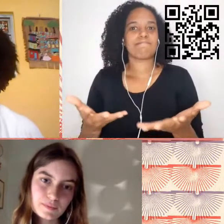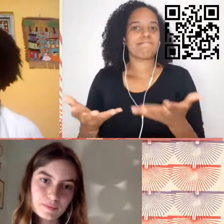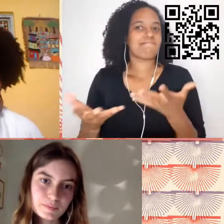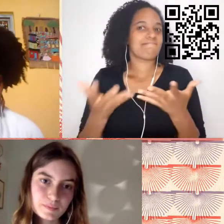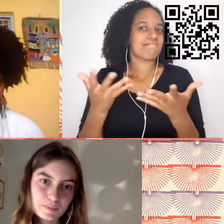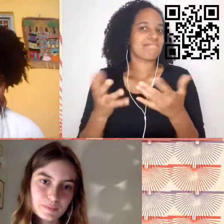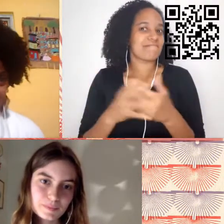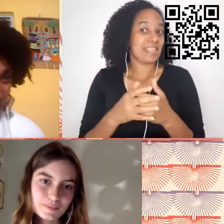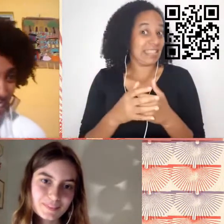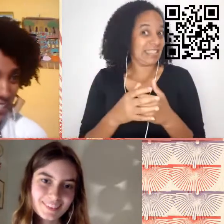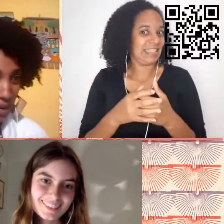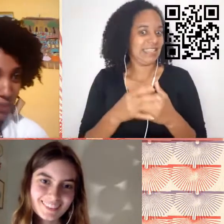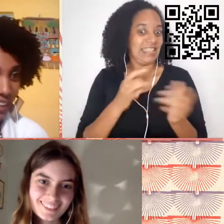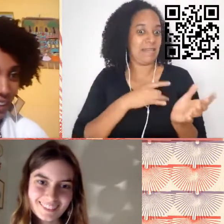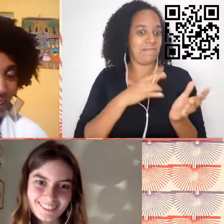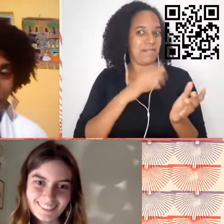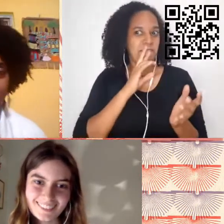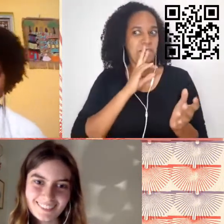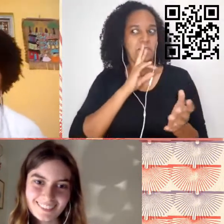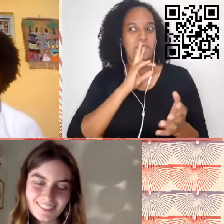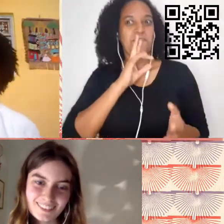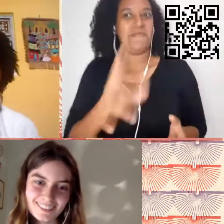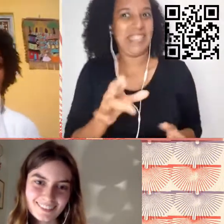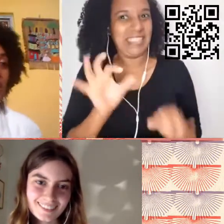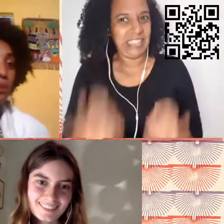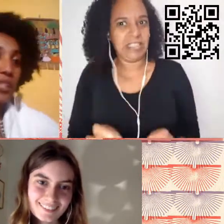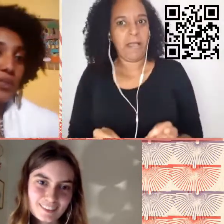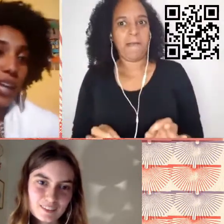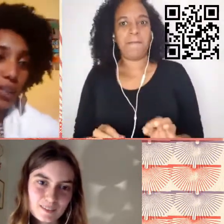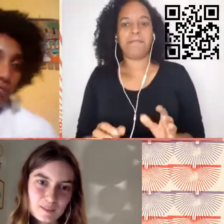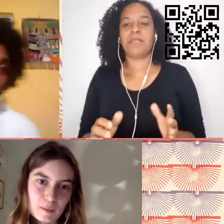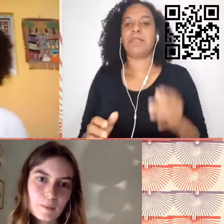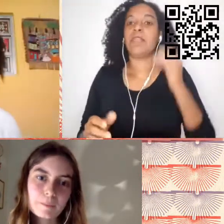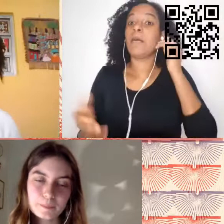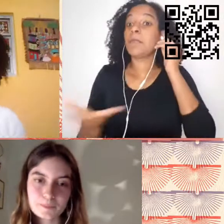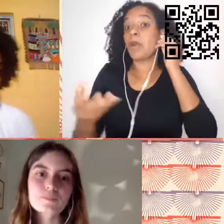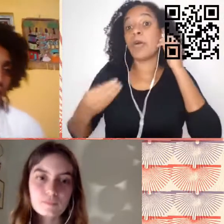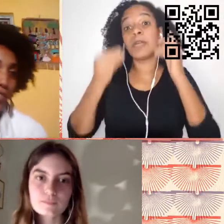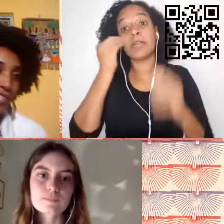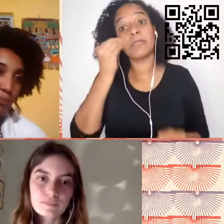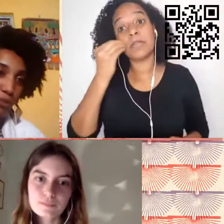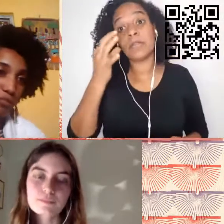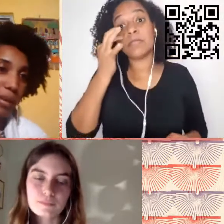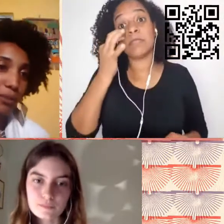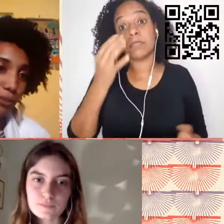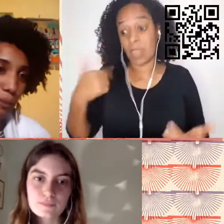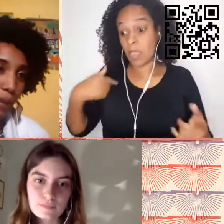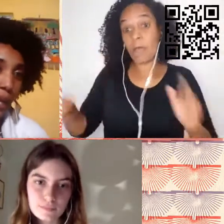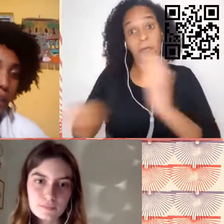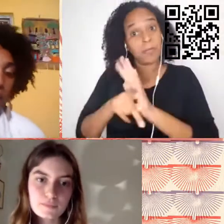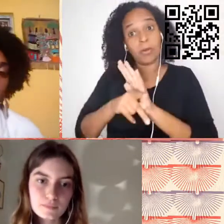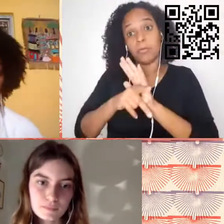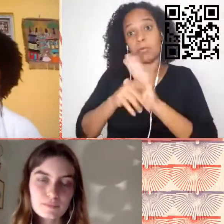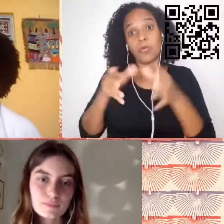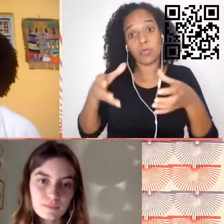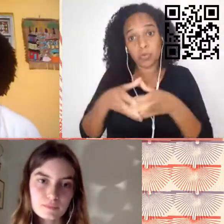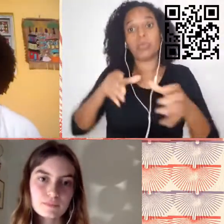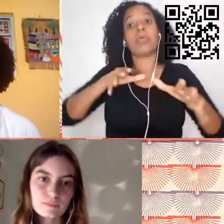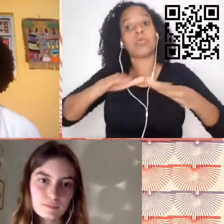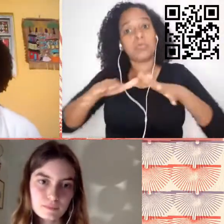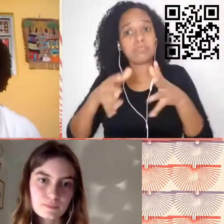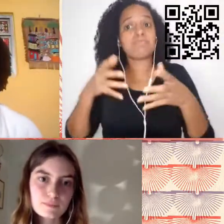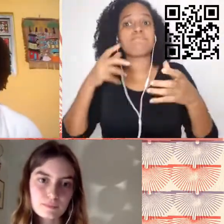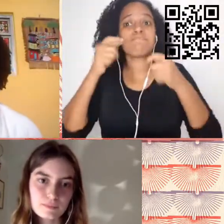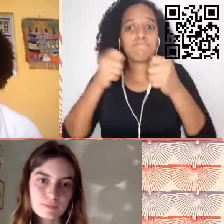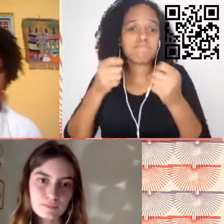Dá até um medo de fazer essa definição, porque a gente está vivendo isso, né? Eu faço parte desse movimento também, e eu não